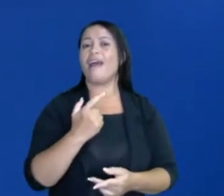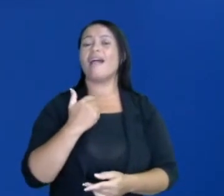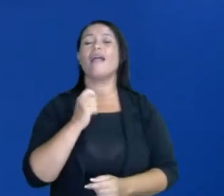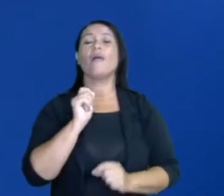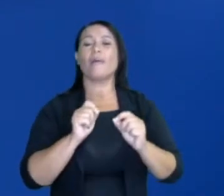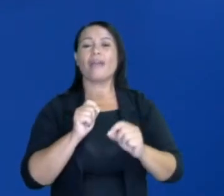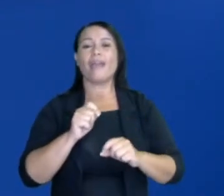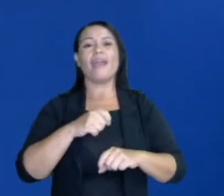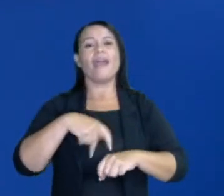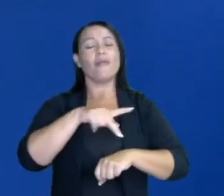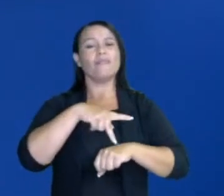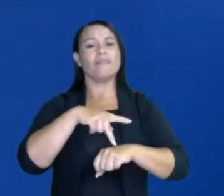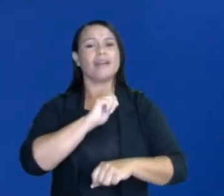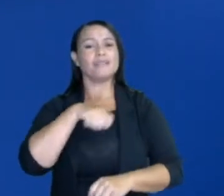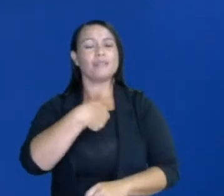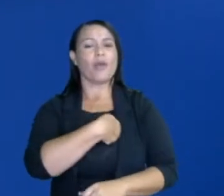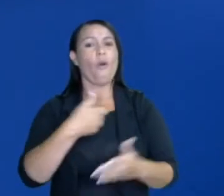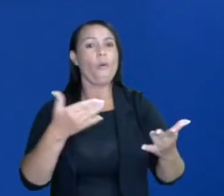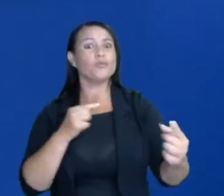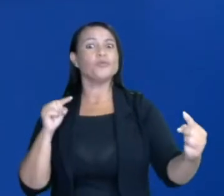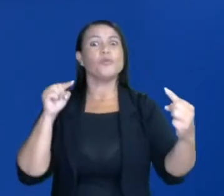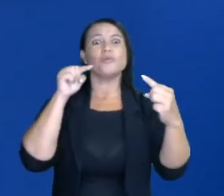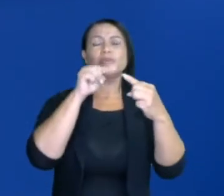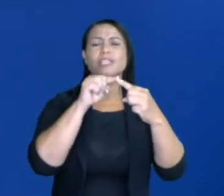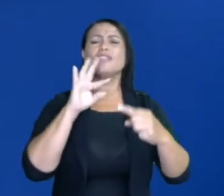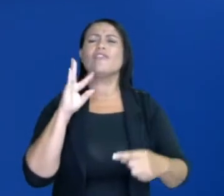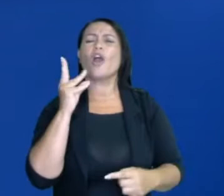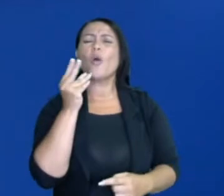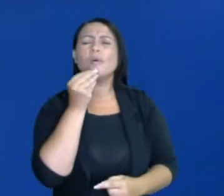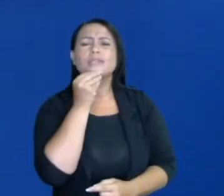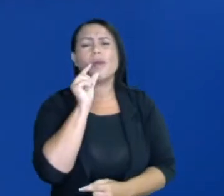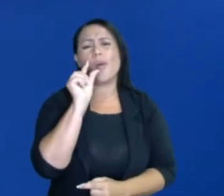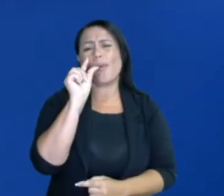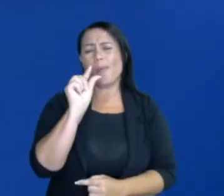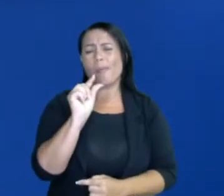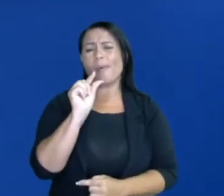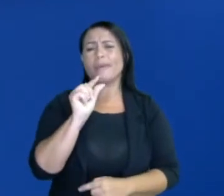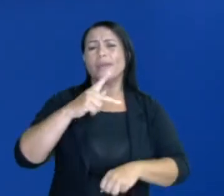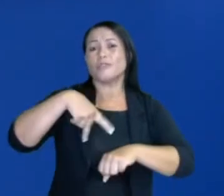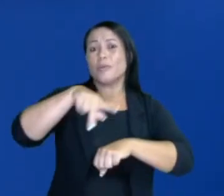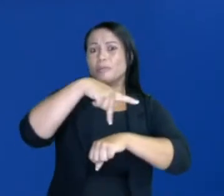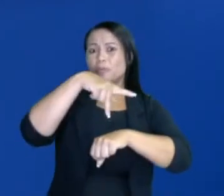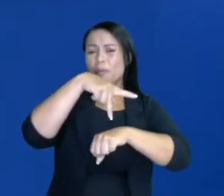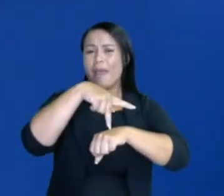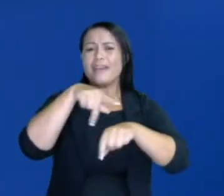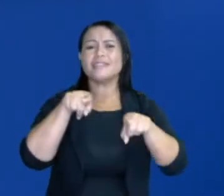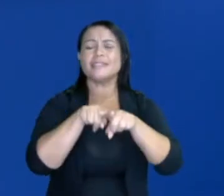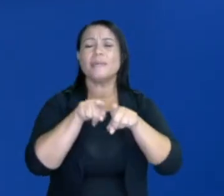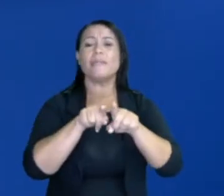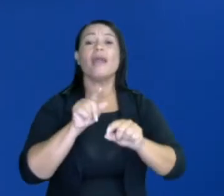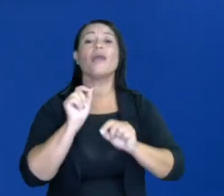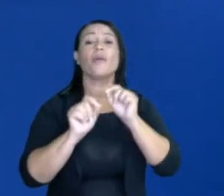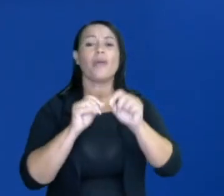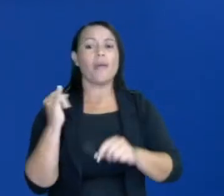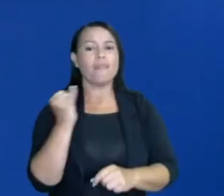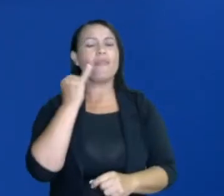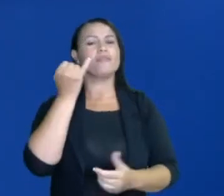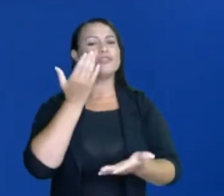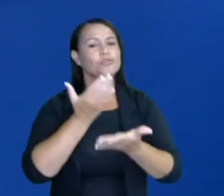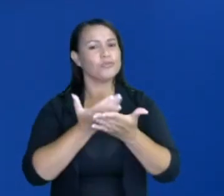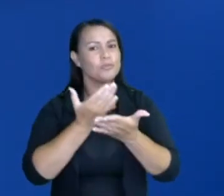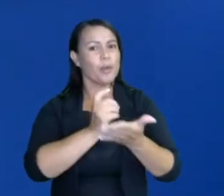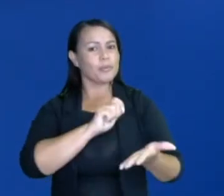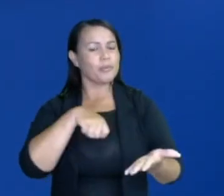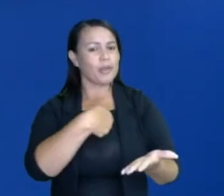né? Então, o objetivo da nossa aula de hoje é conhecer um pouco sobre esses países e a importância da gente